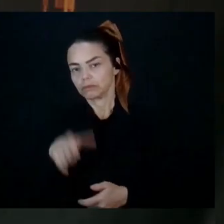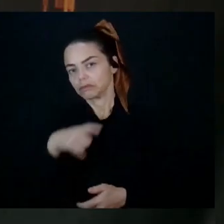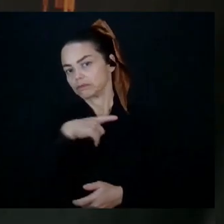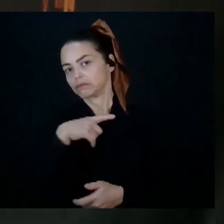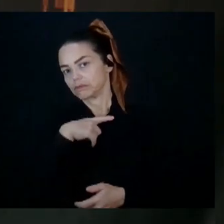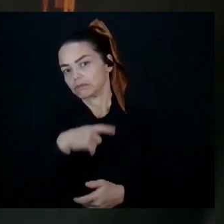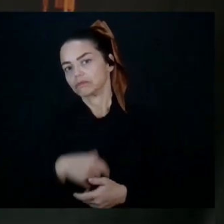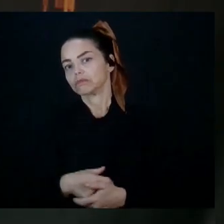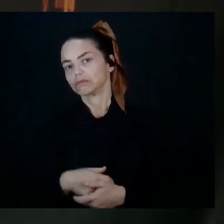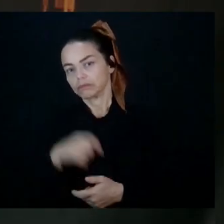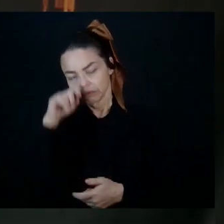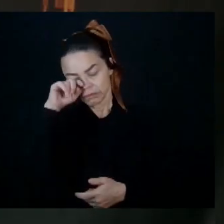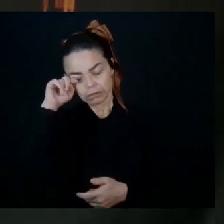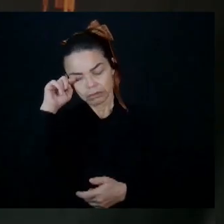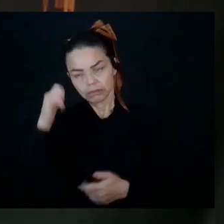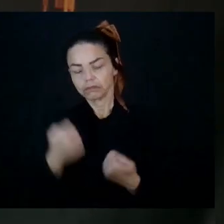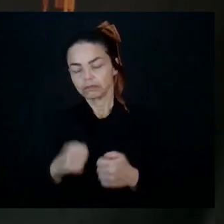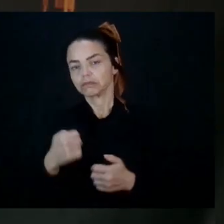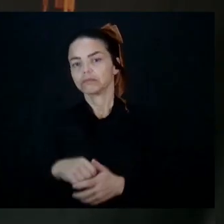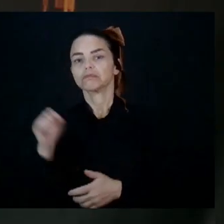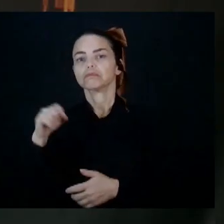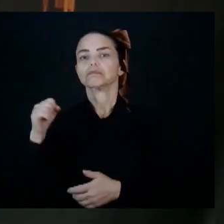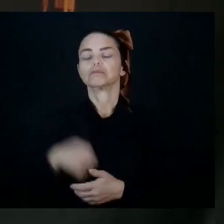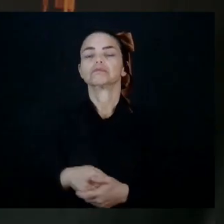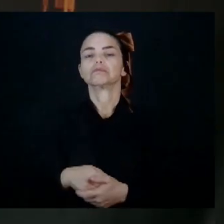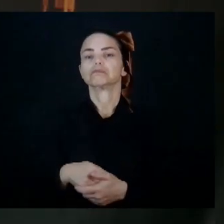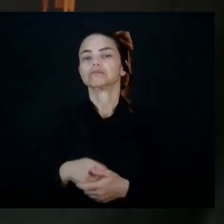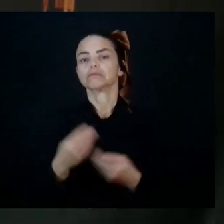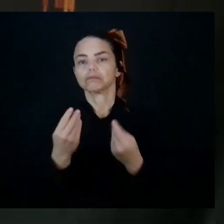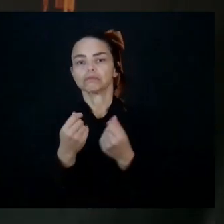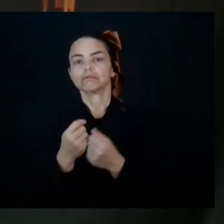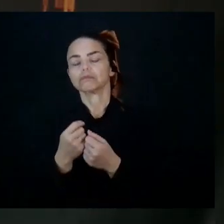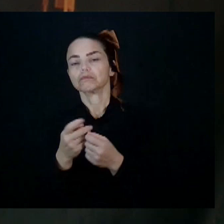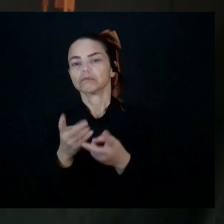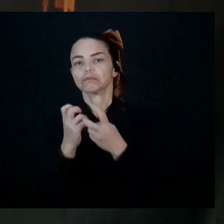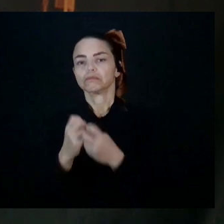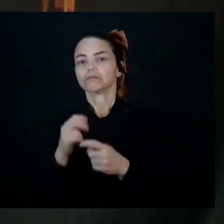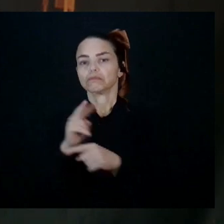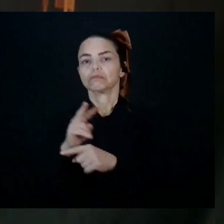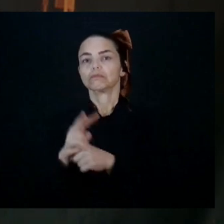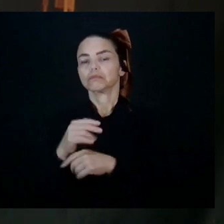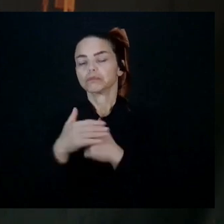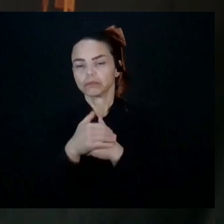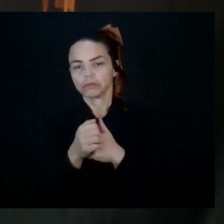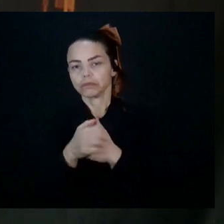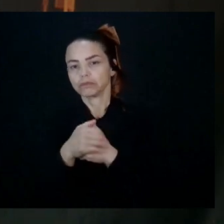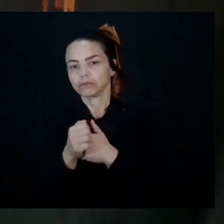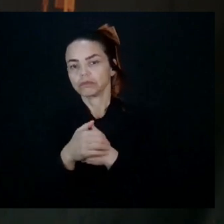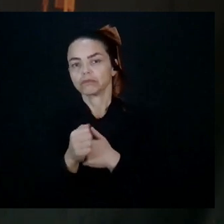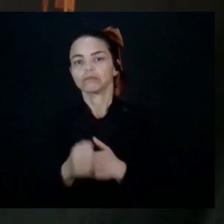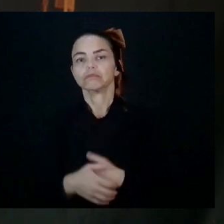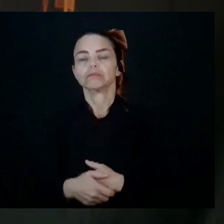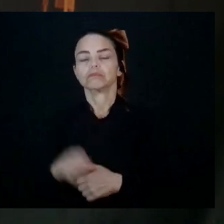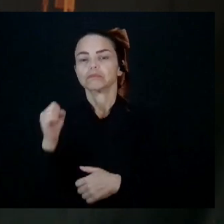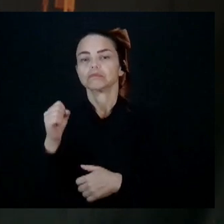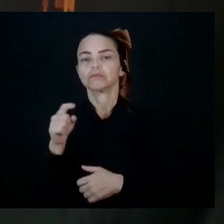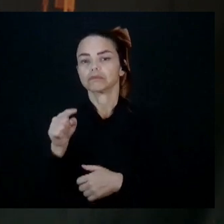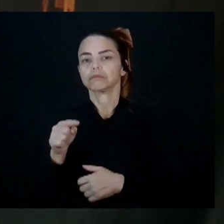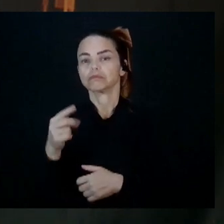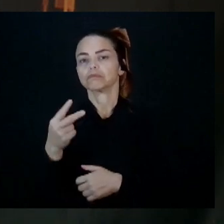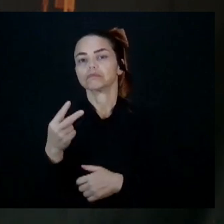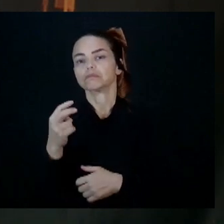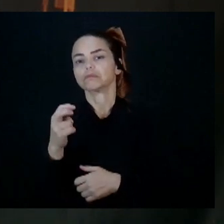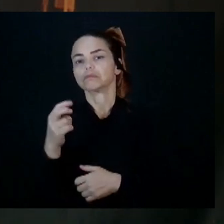a gente precisa sim olhar com mais cuidado, com mais carinho, né, e com mais acolhimento. 8h54, mais uma para a gente